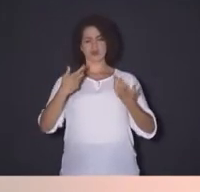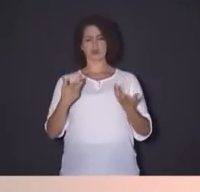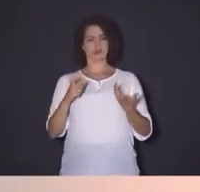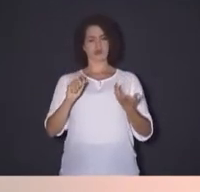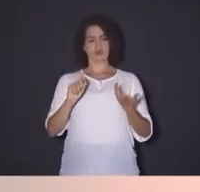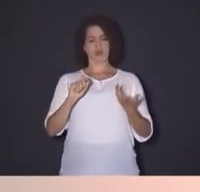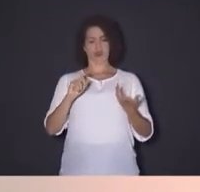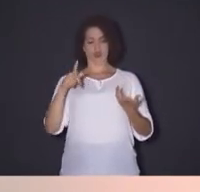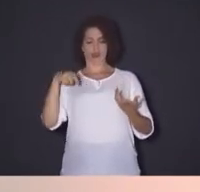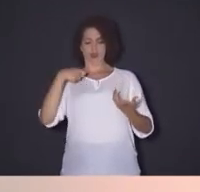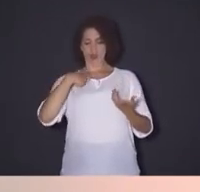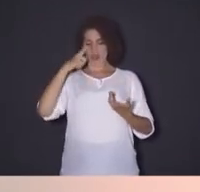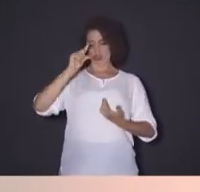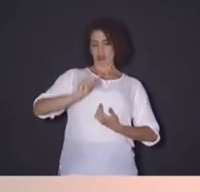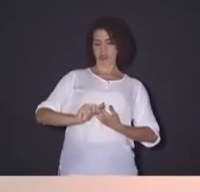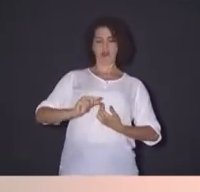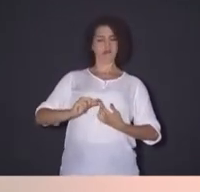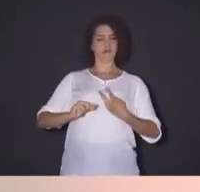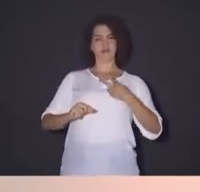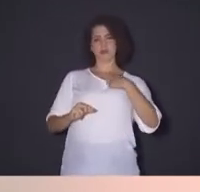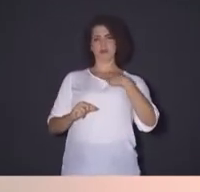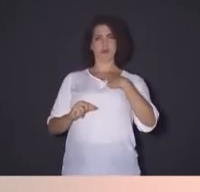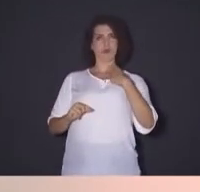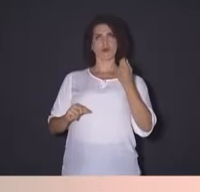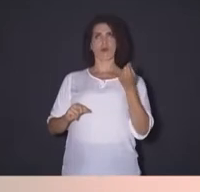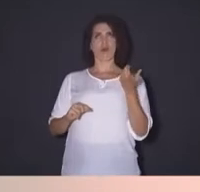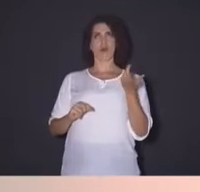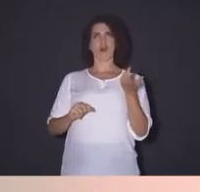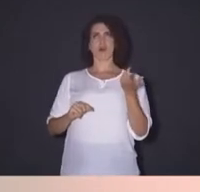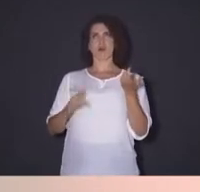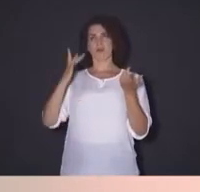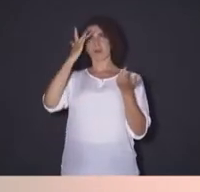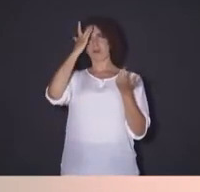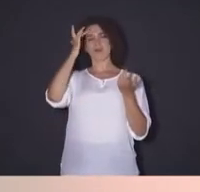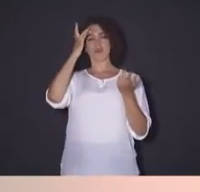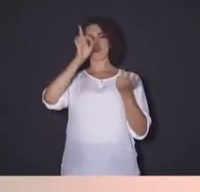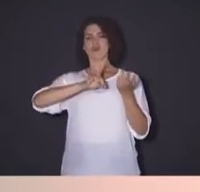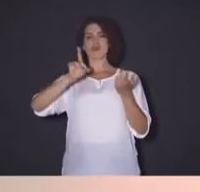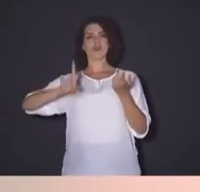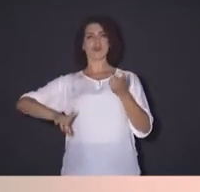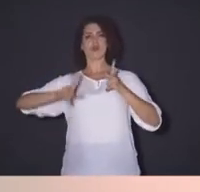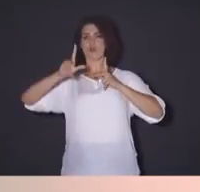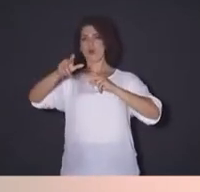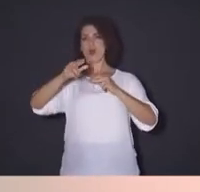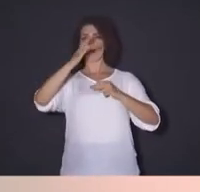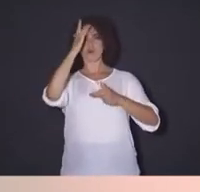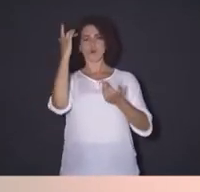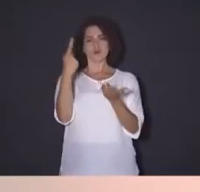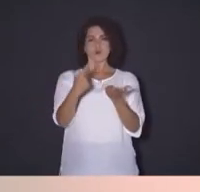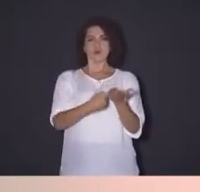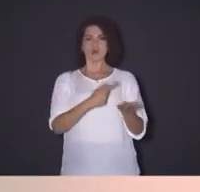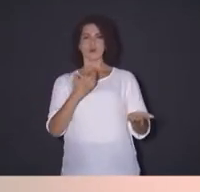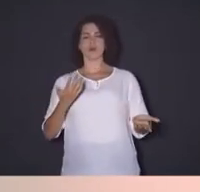o menor, não posso ser visto como uma pessoa que tem os mesmos direitos que uma pessoa branca tem?